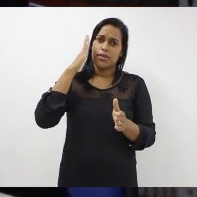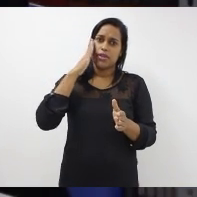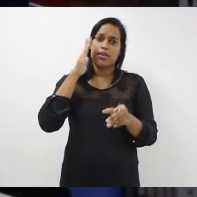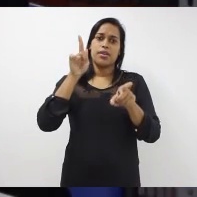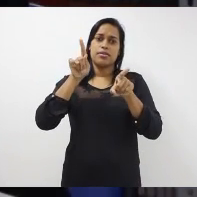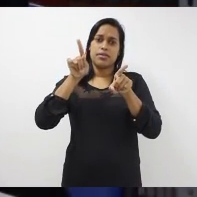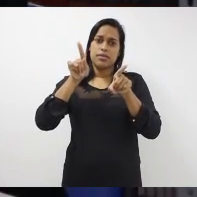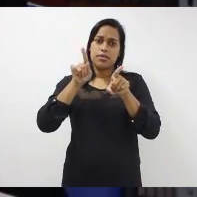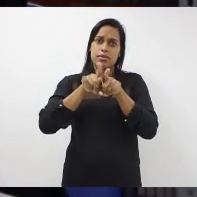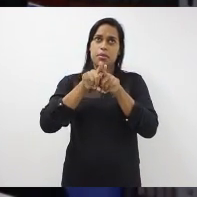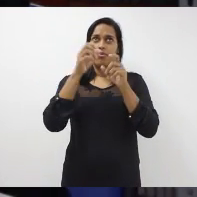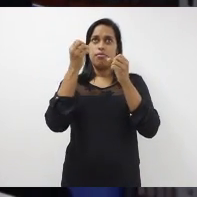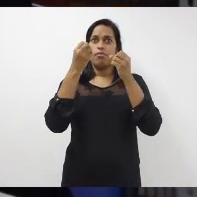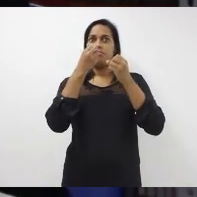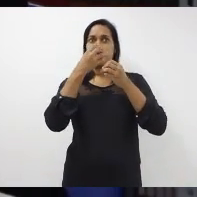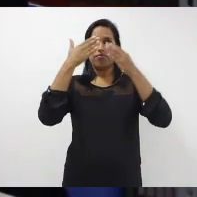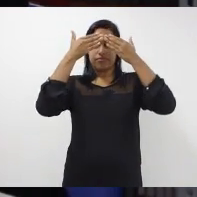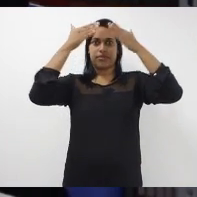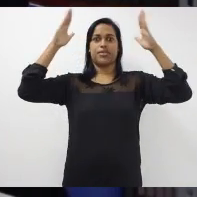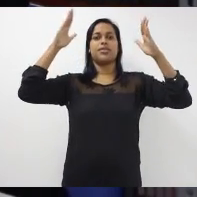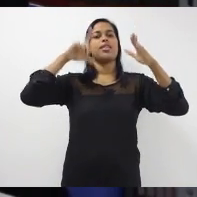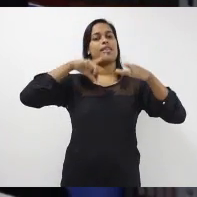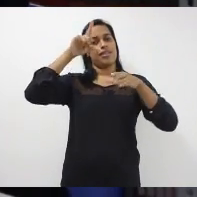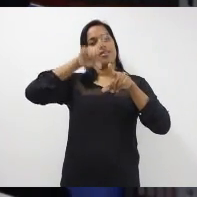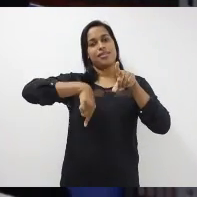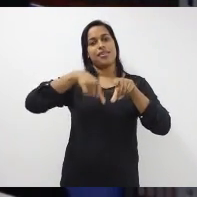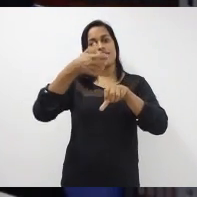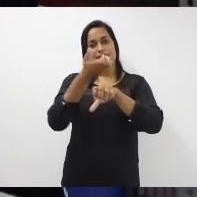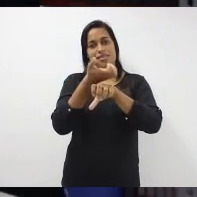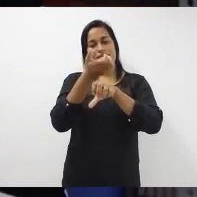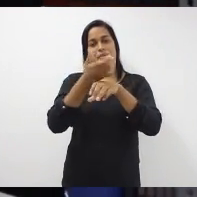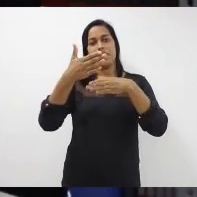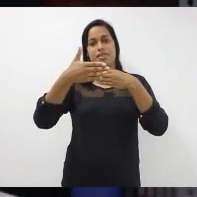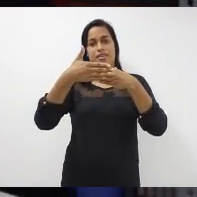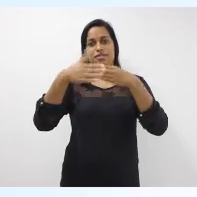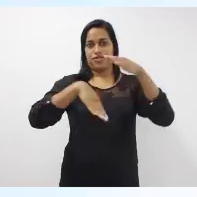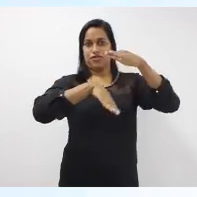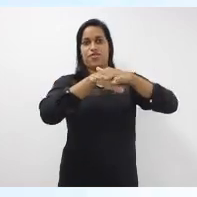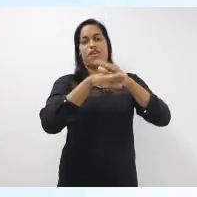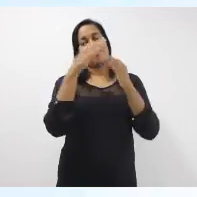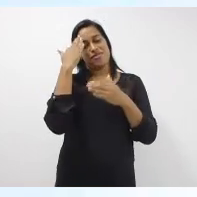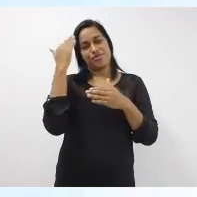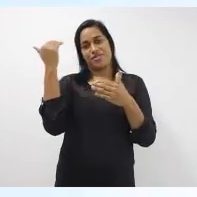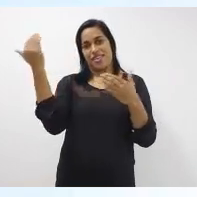e ter tido uma boa noção a respeito da disciplina de estoques. Sucesso!